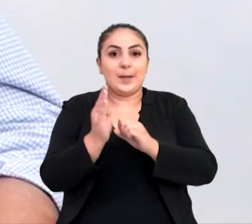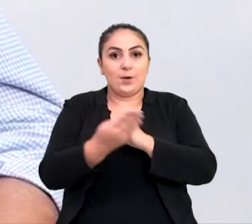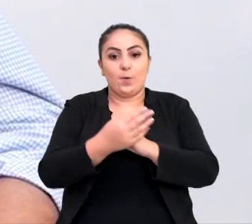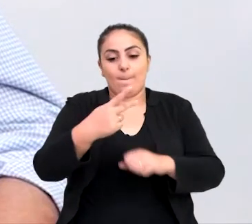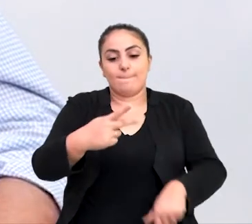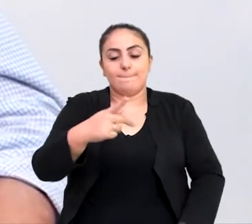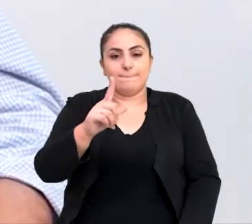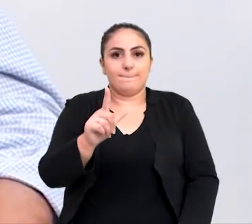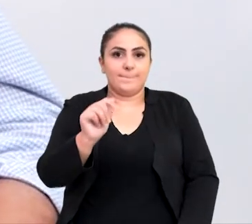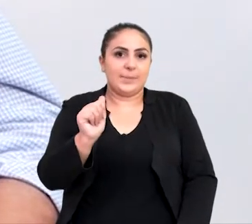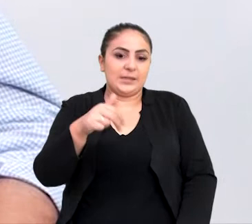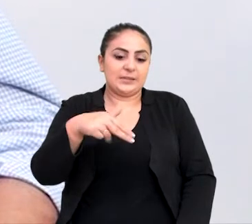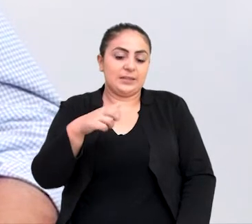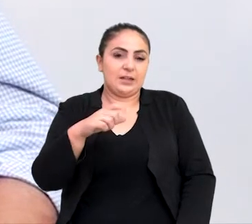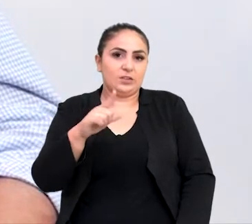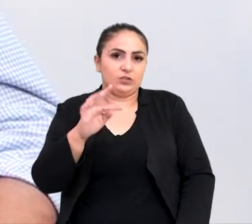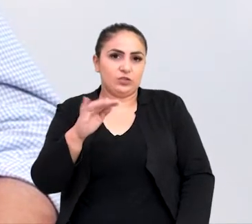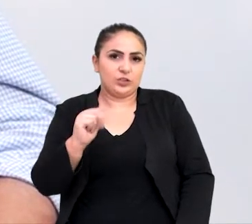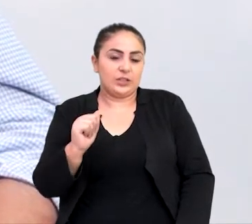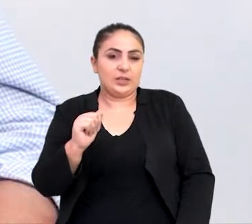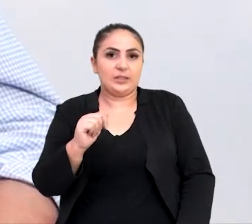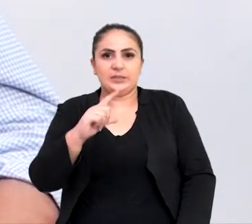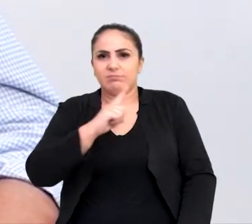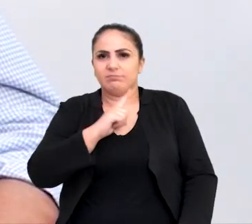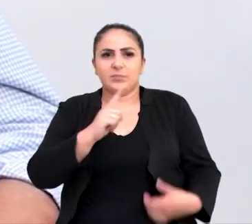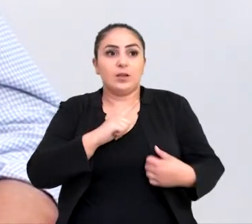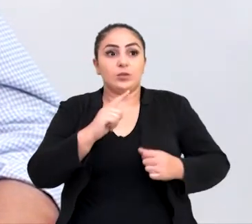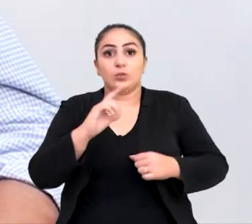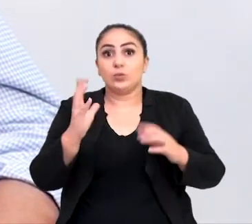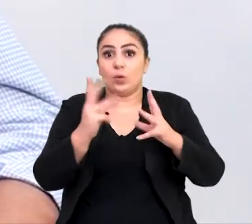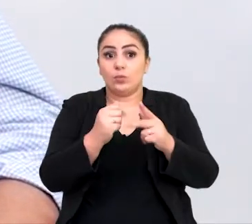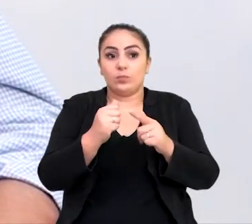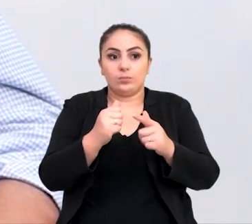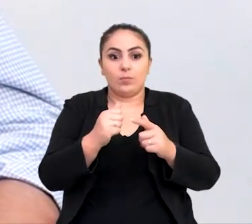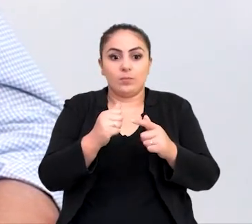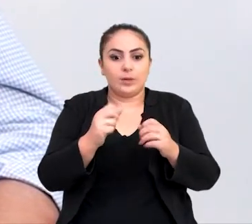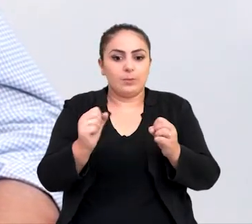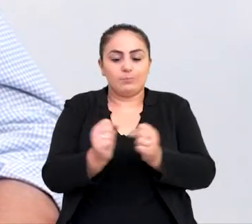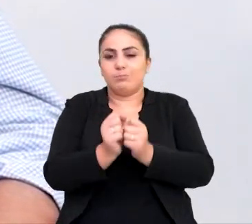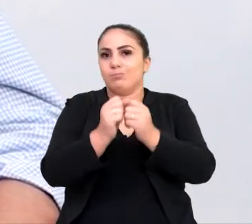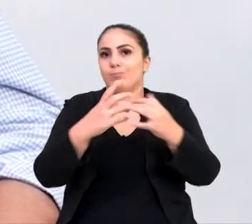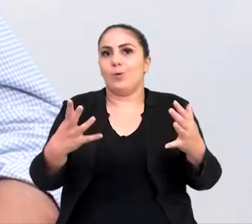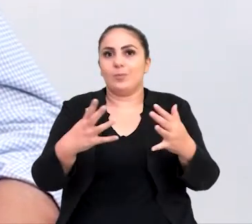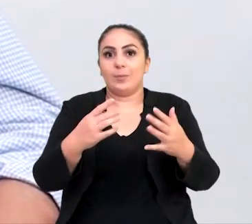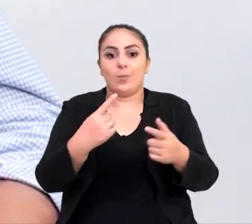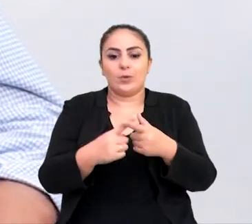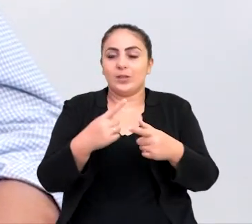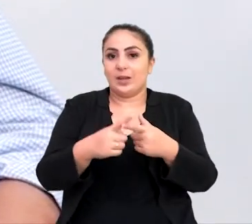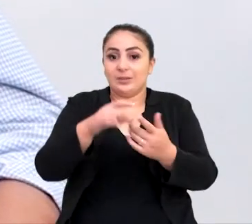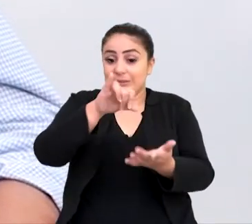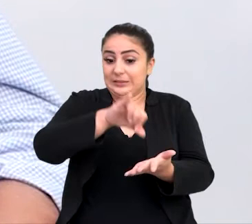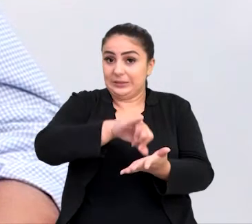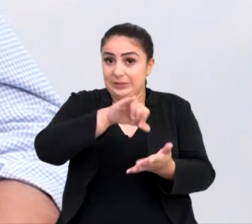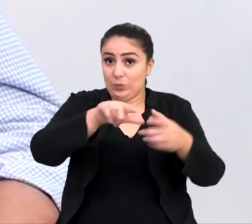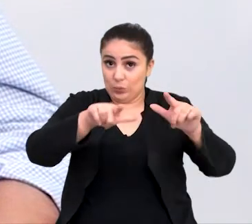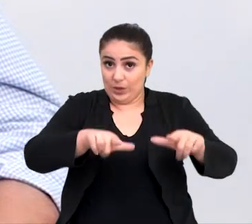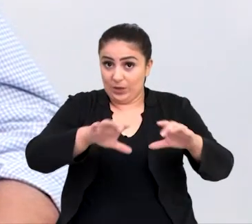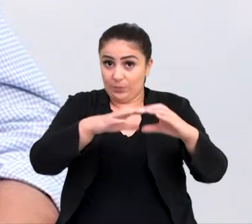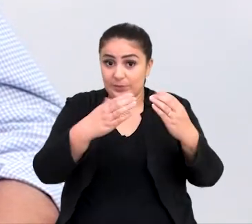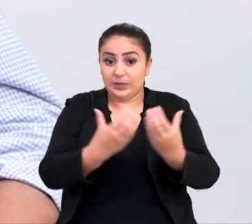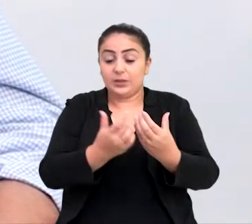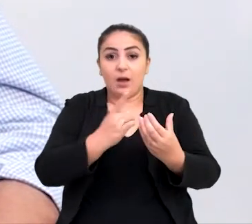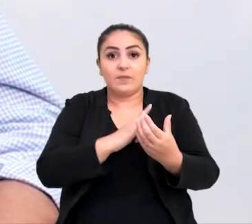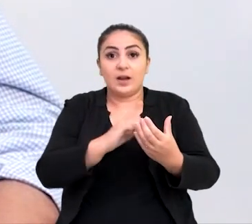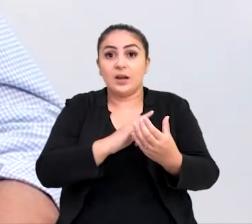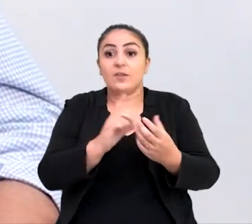Planaltinas, então nós recebemos assim, uma bomba nas nossas mãos, porque a nossa sede comunitária estava